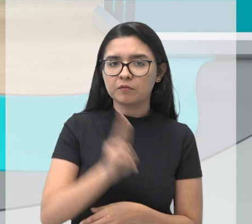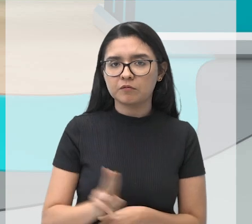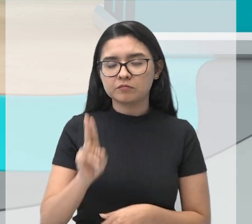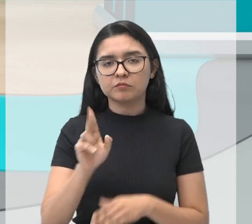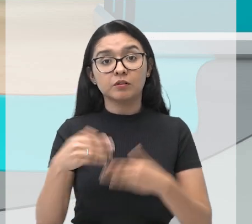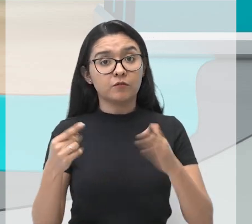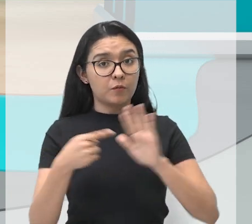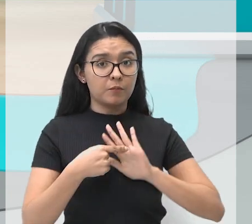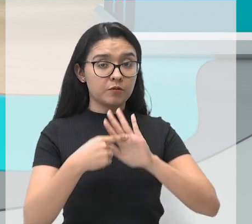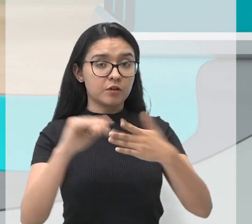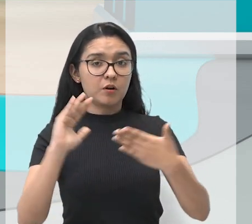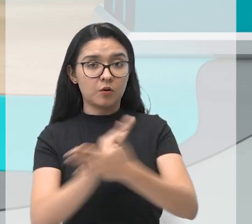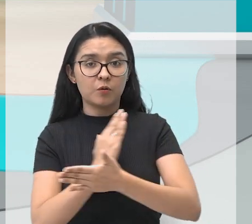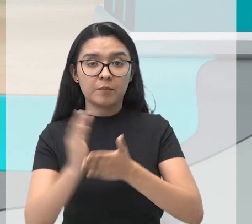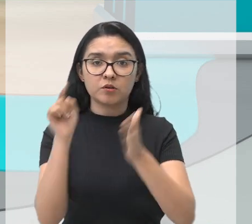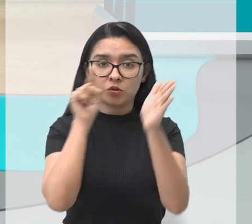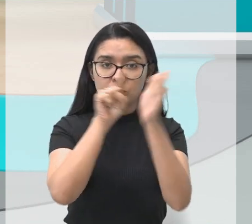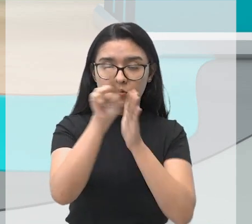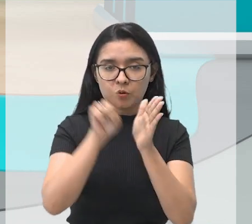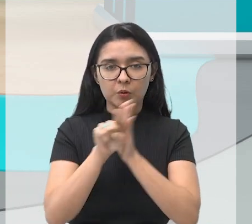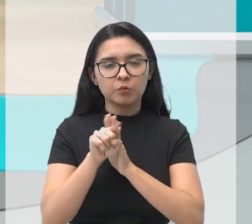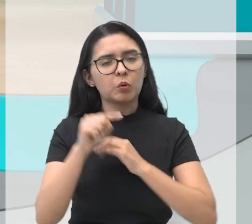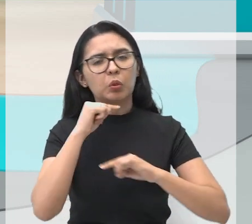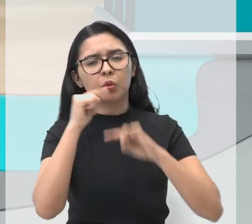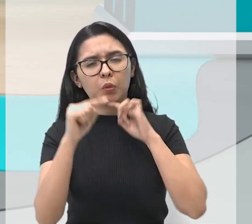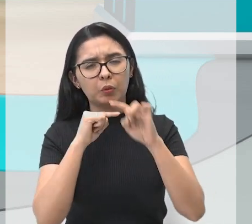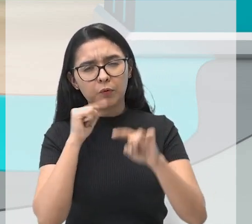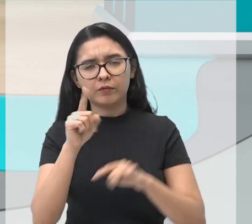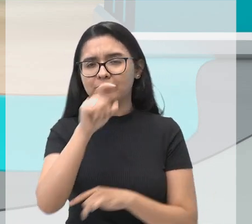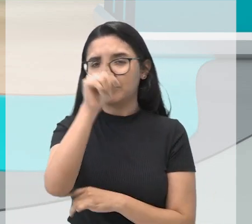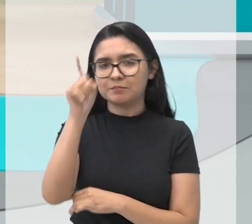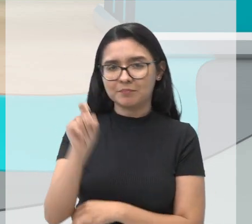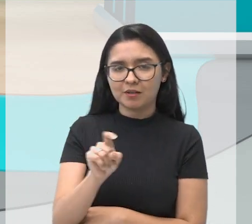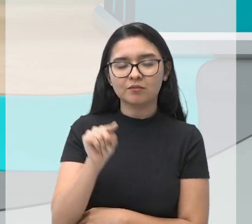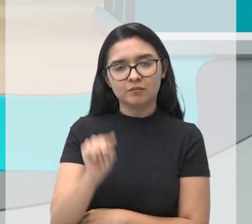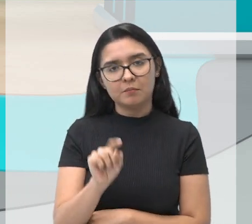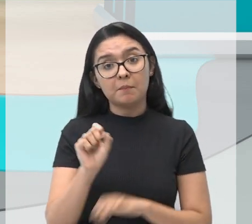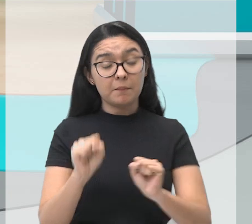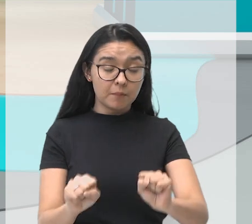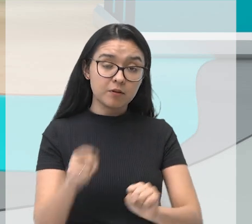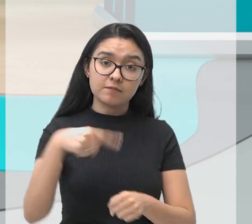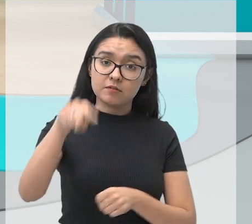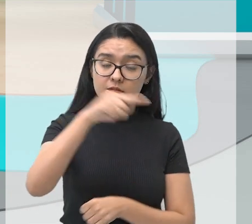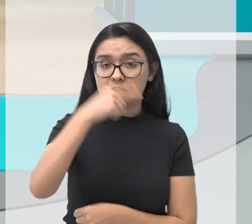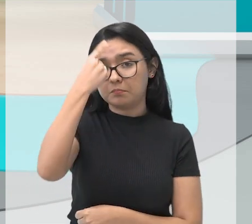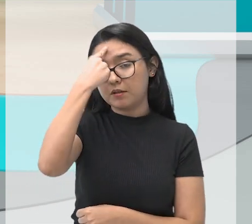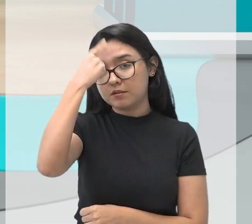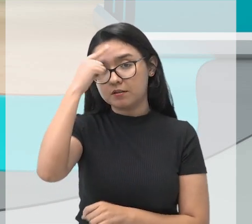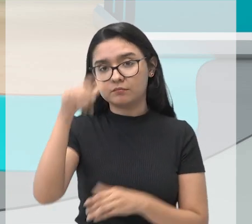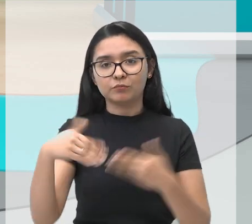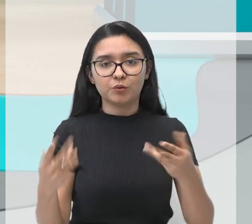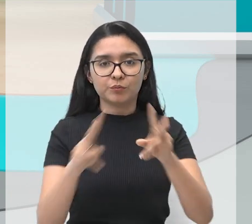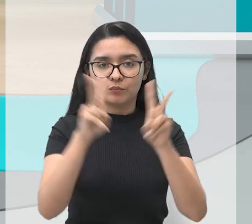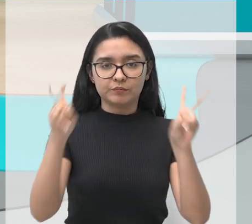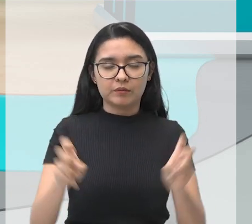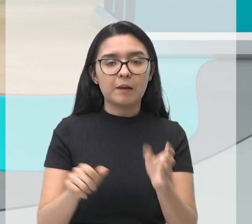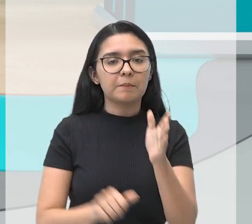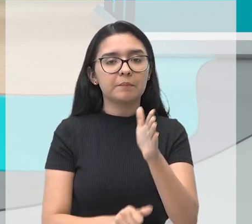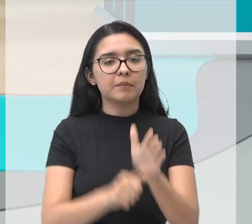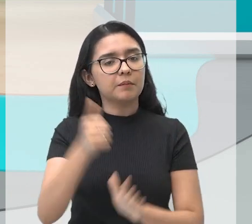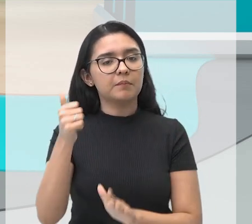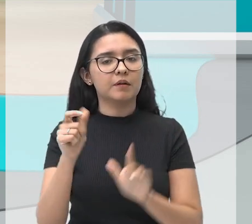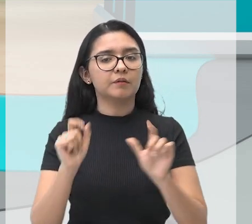algumas dúvidas aqui para a gente, algumas indagações que de repente podem surgir quando o assunto é esse. A primeira